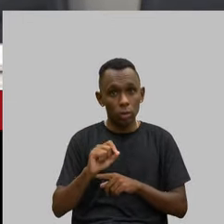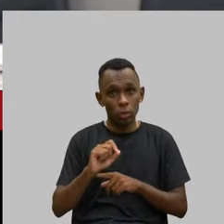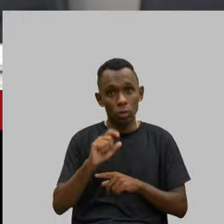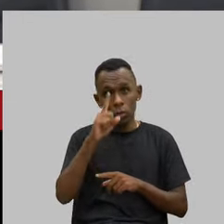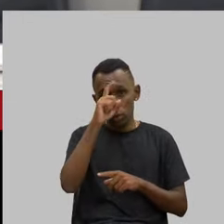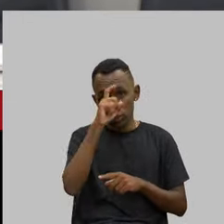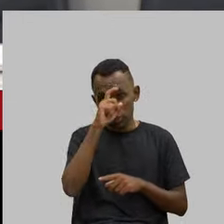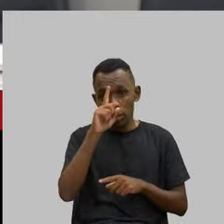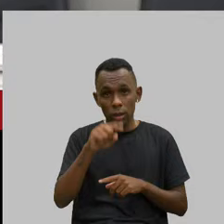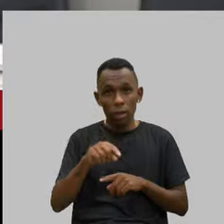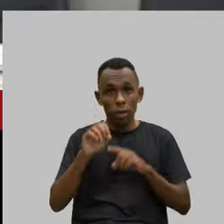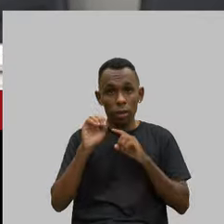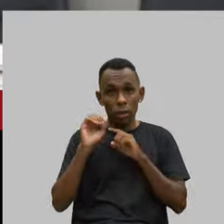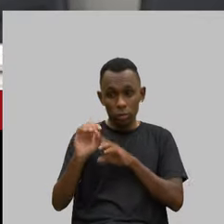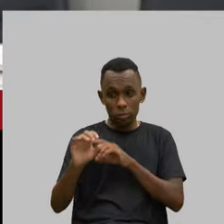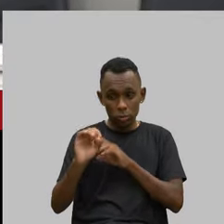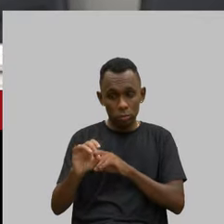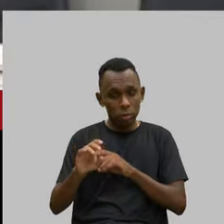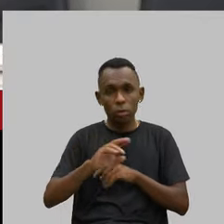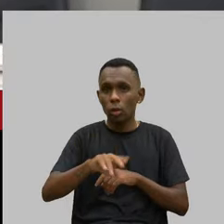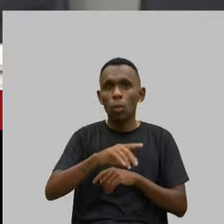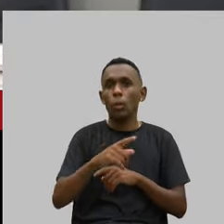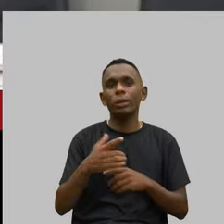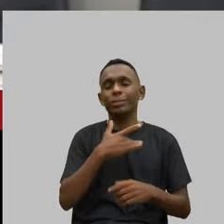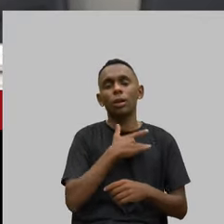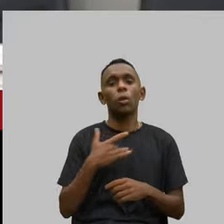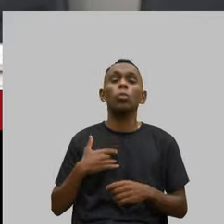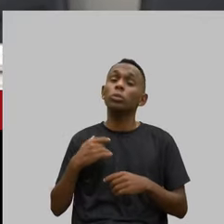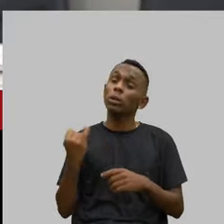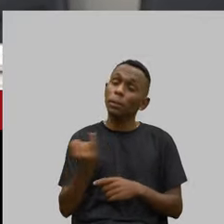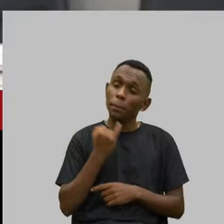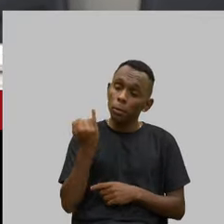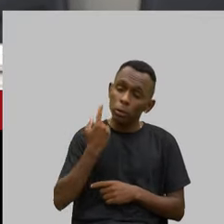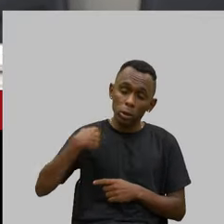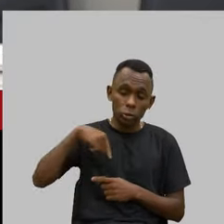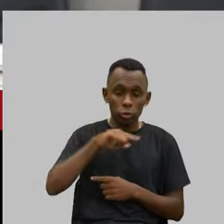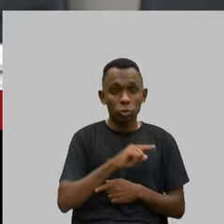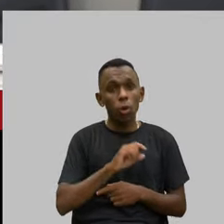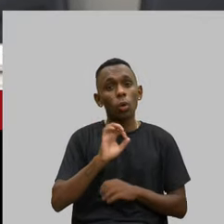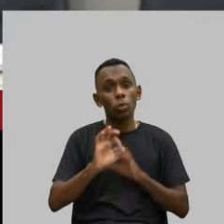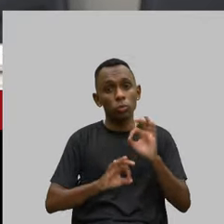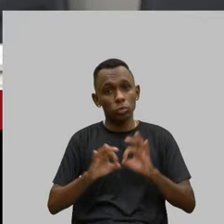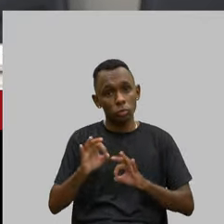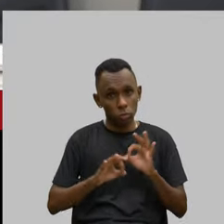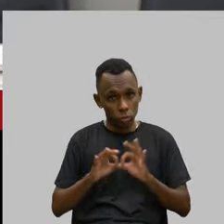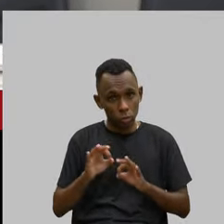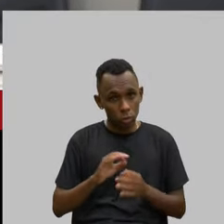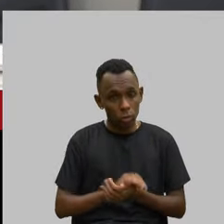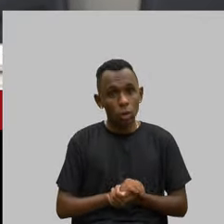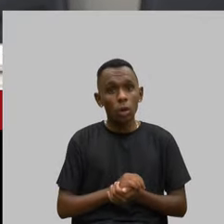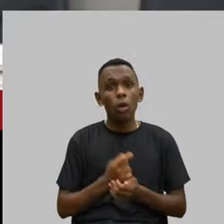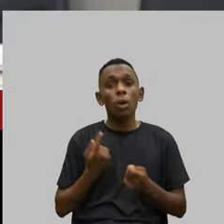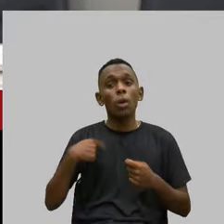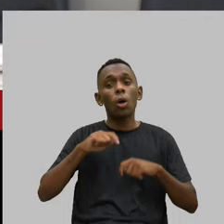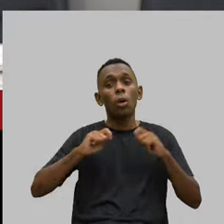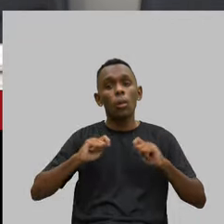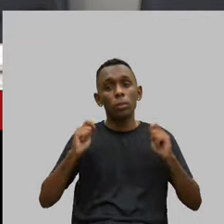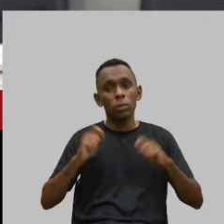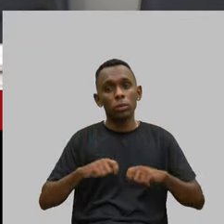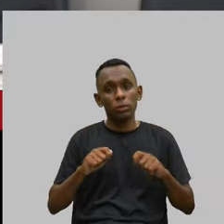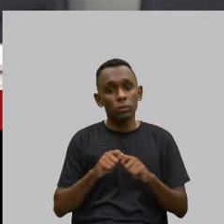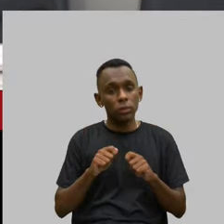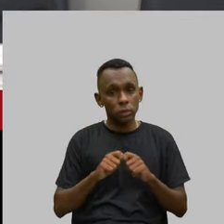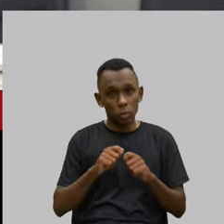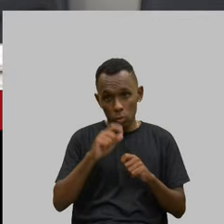educação e não como saúde mas não obstante isso eu acho que é importante que a gente debruce um pouco mais sobre o tema e verifique o que que a gente pode fazer os